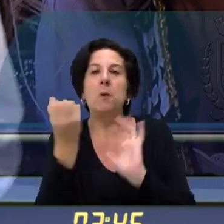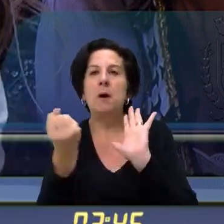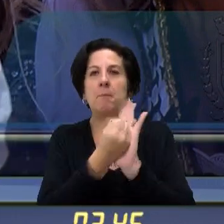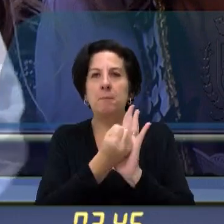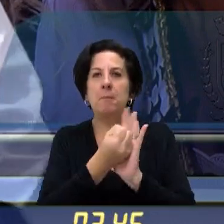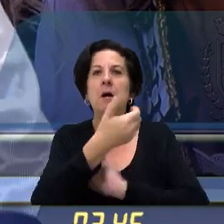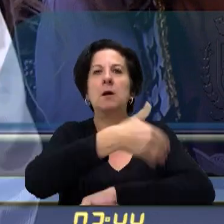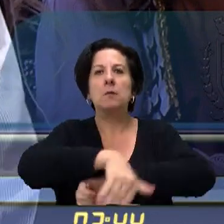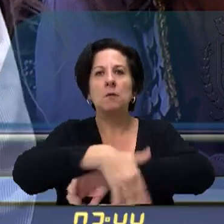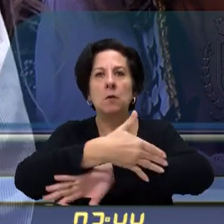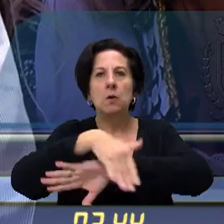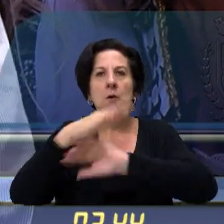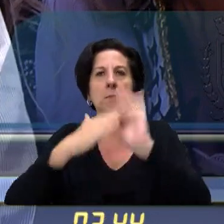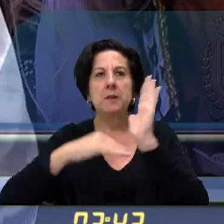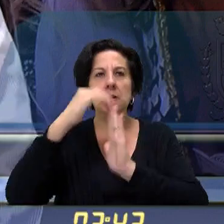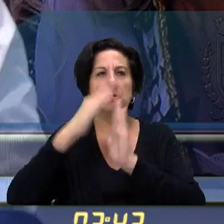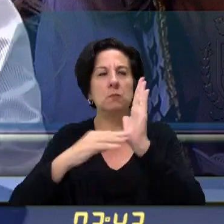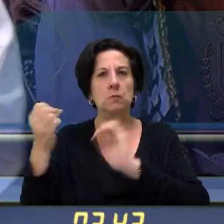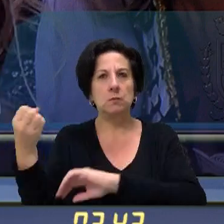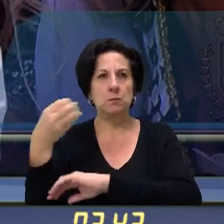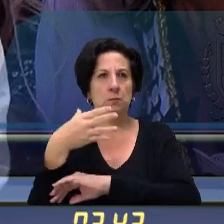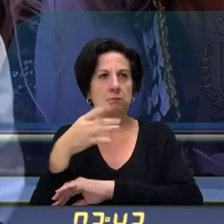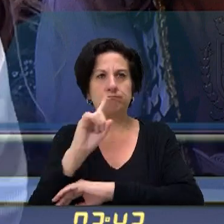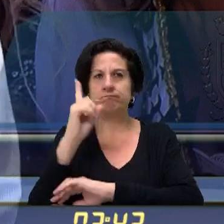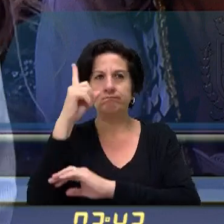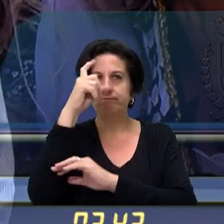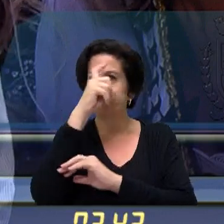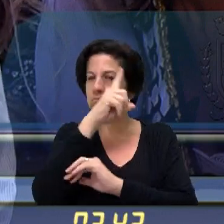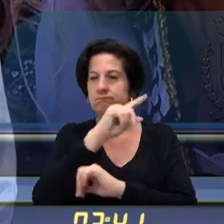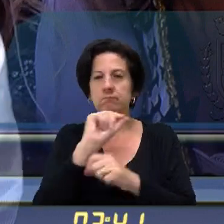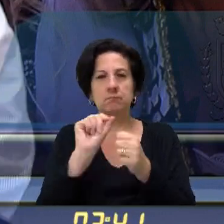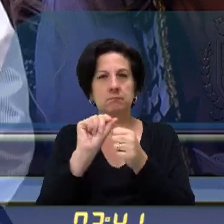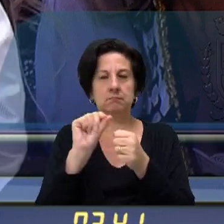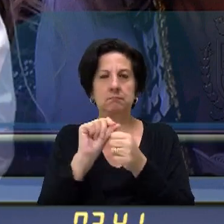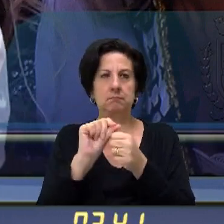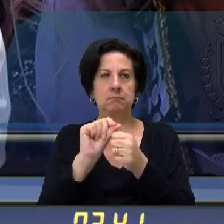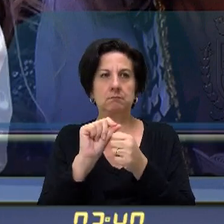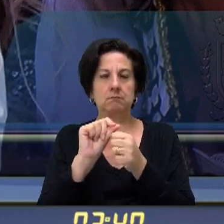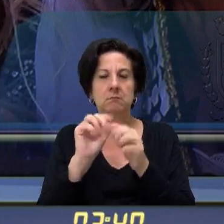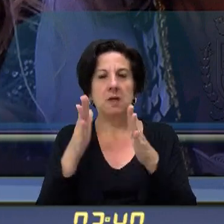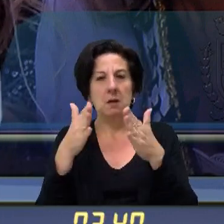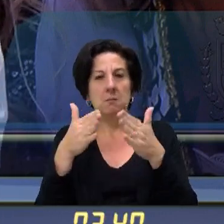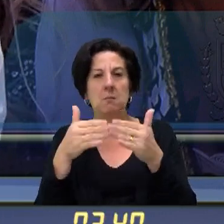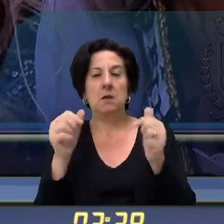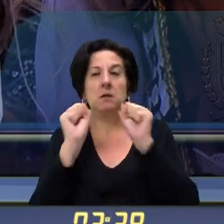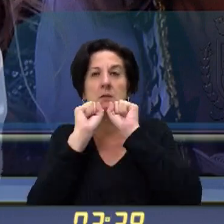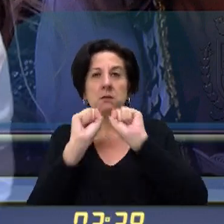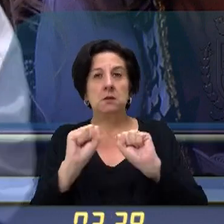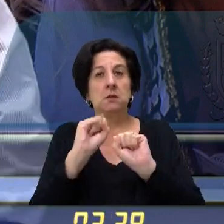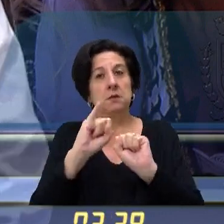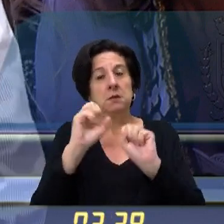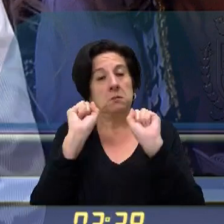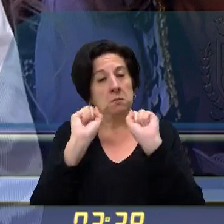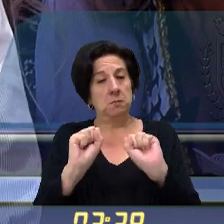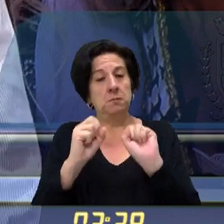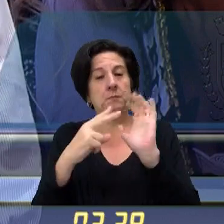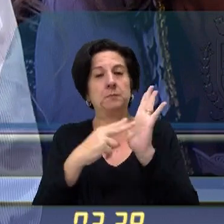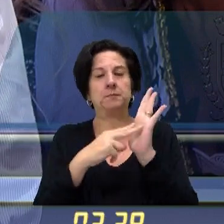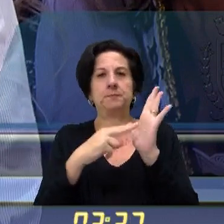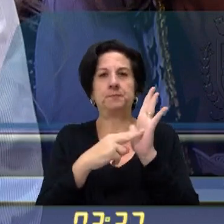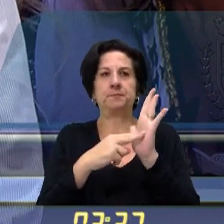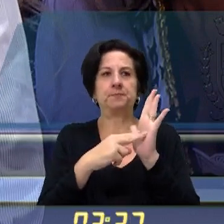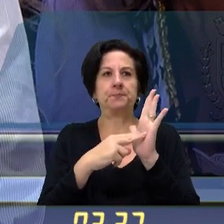asfalto, uma pintura nova, e não é difícil de fazer, então peço que o secretário, se puder, dar essa